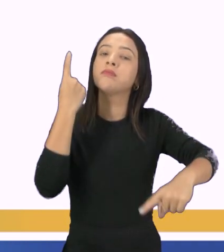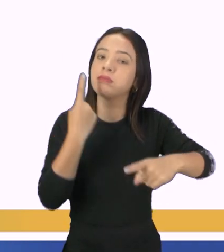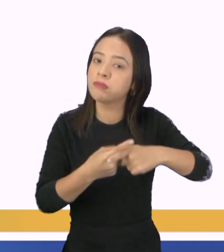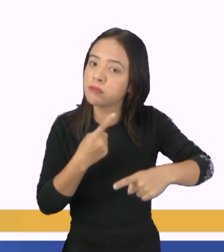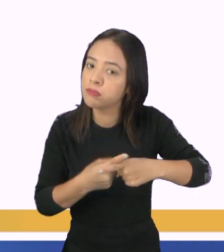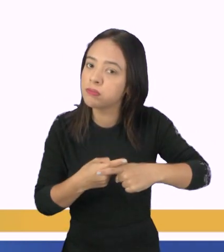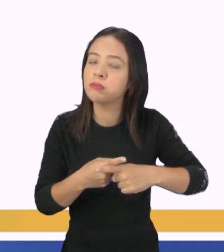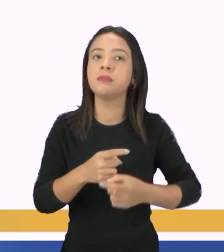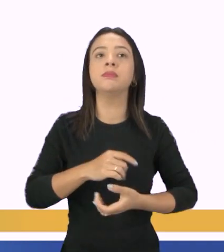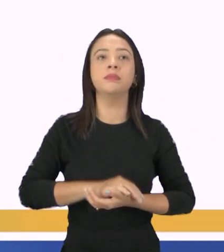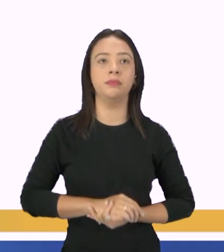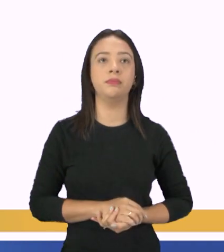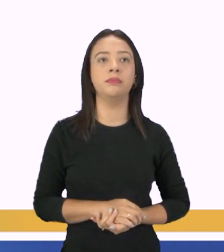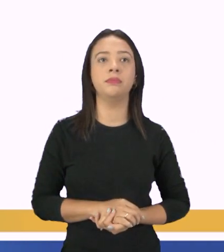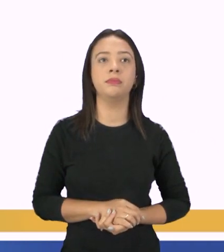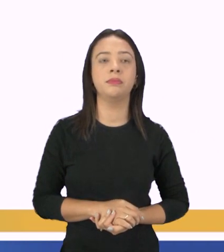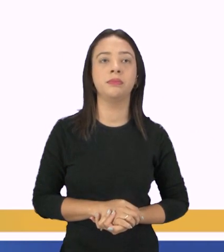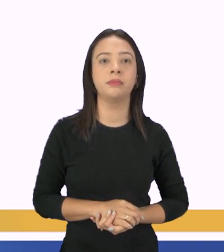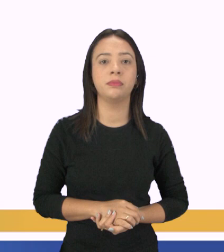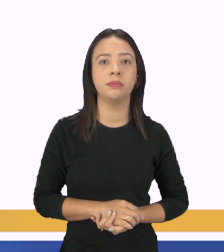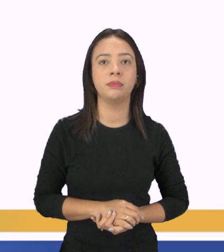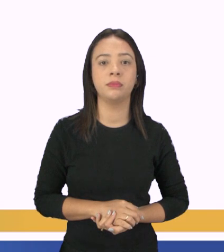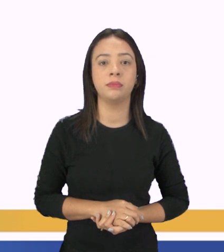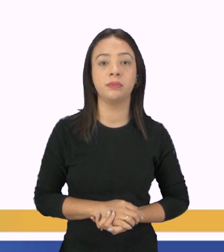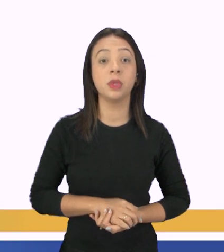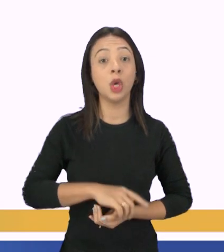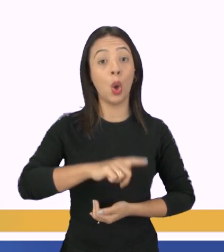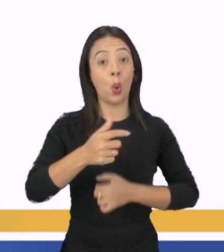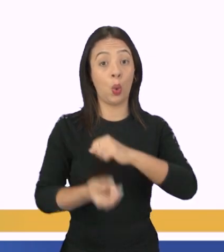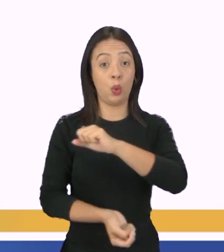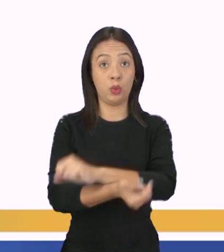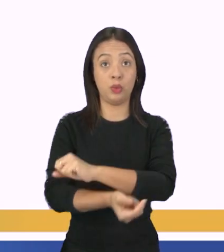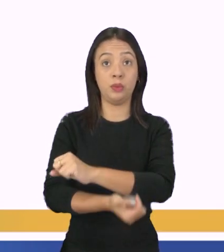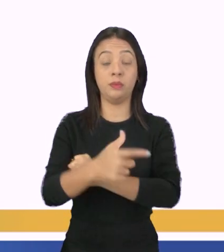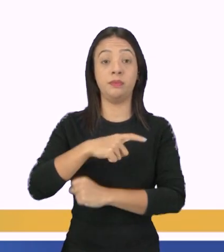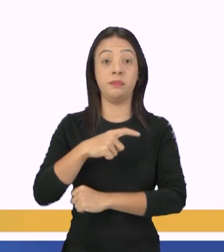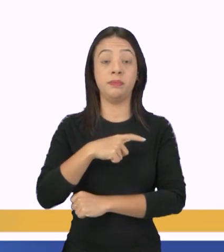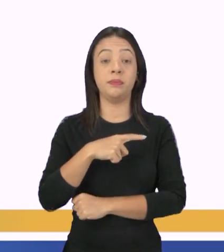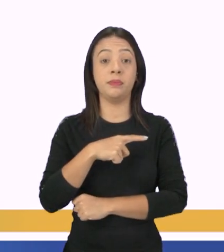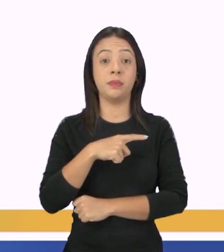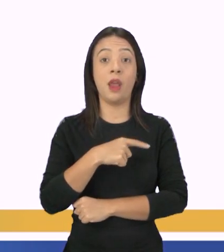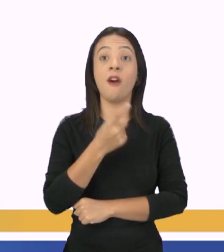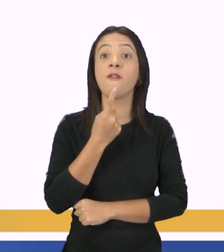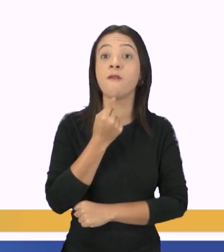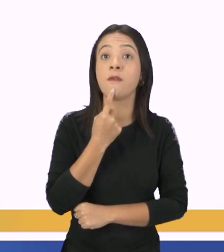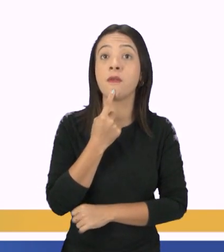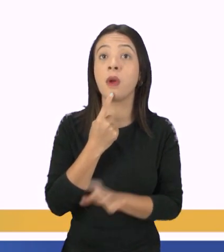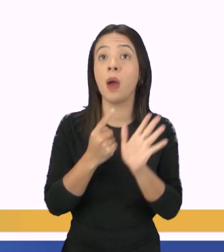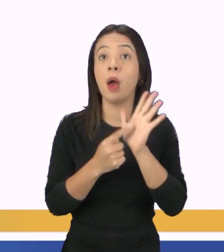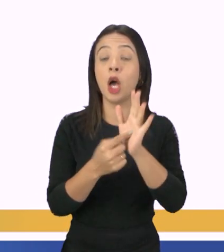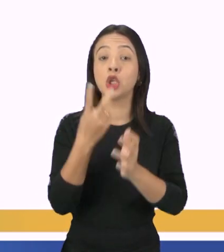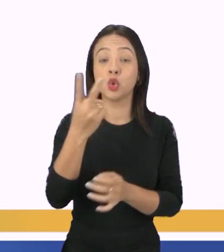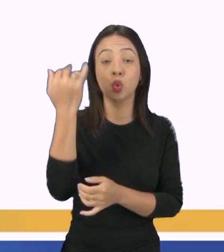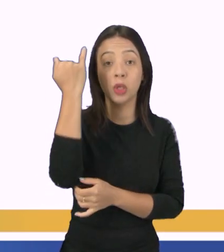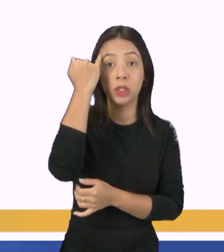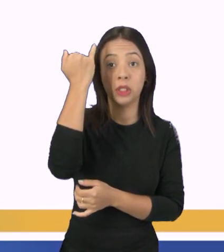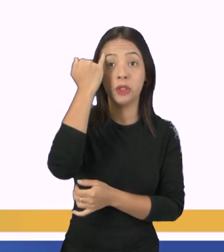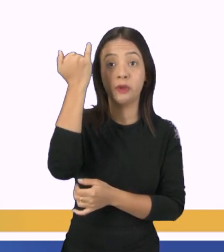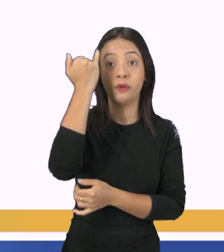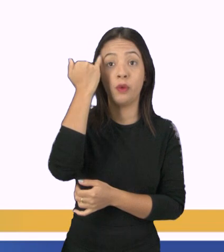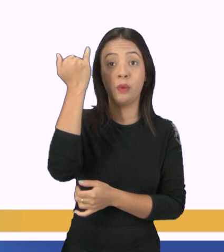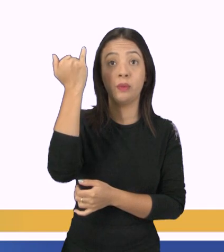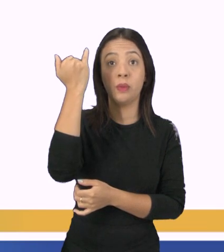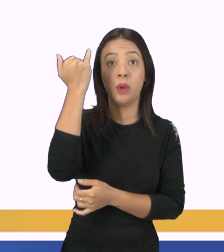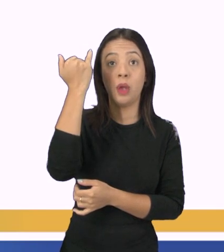palavra porquê. Vamos para as outras pistas. Nós temos a pista vermelha. Introduzem duas ideias que se opõem